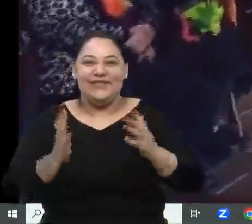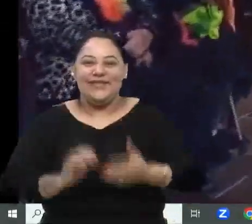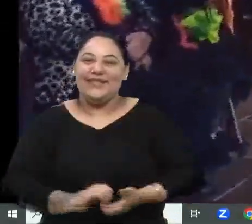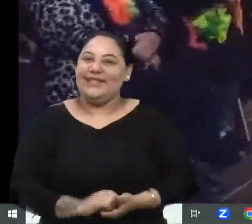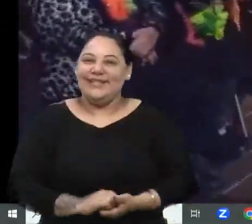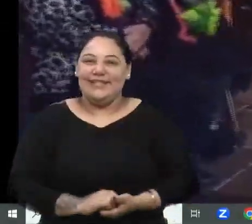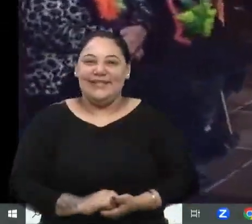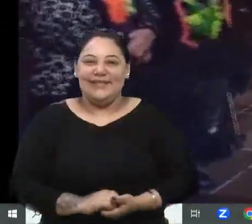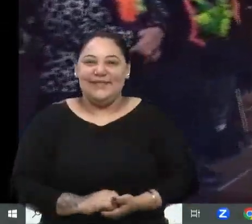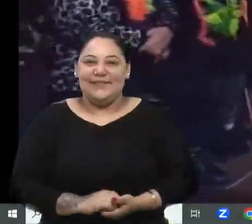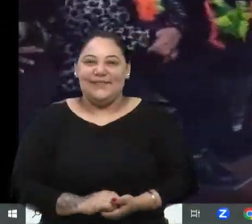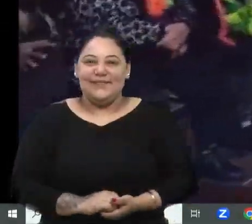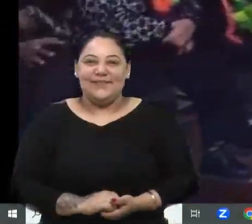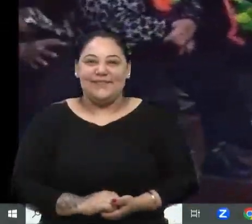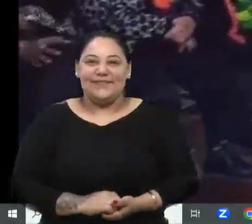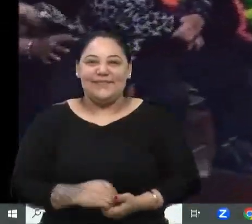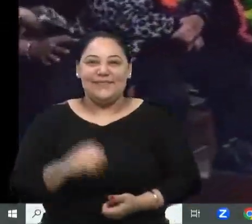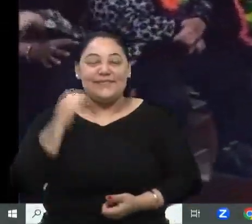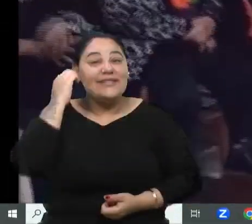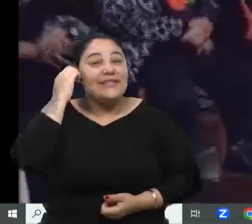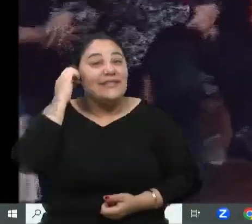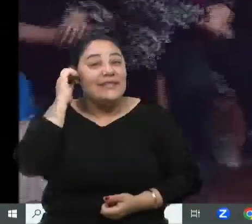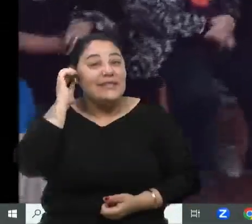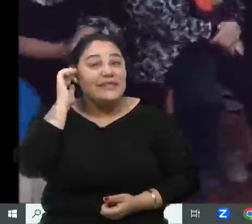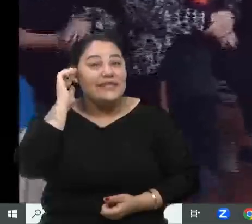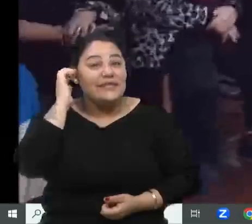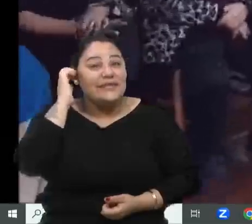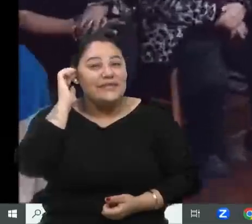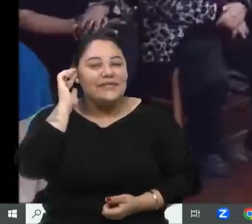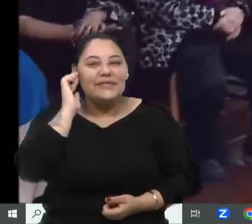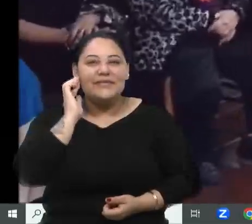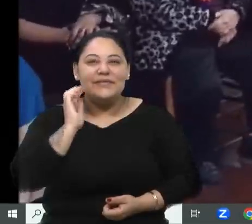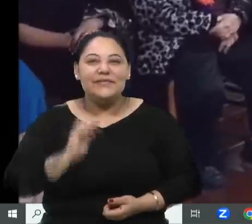Você pega o prêmio motorista. Olha, tá vendo, né?